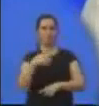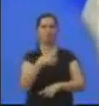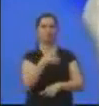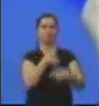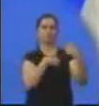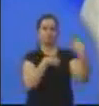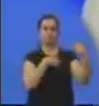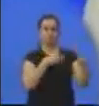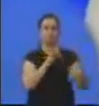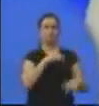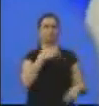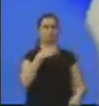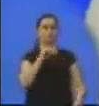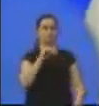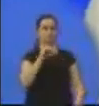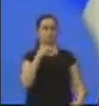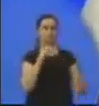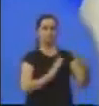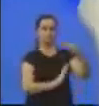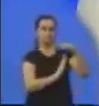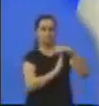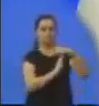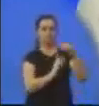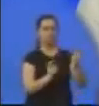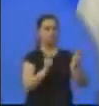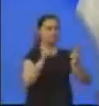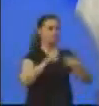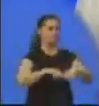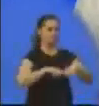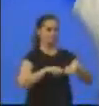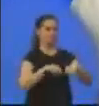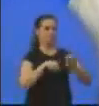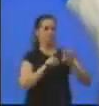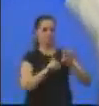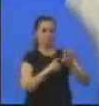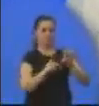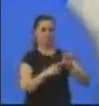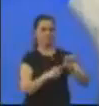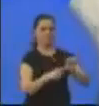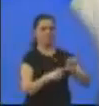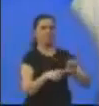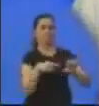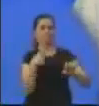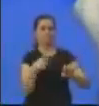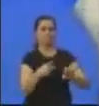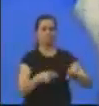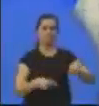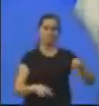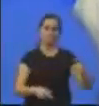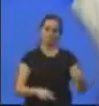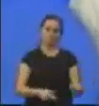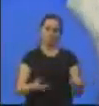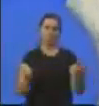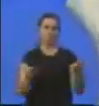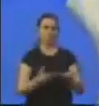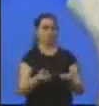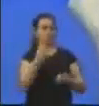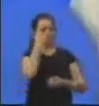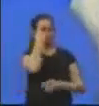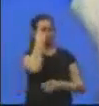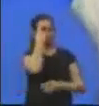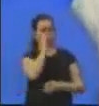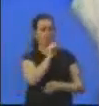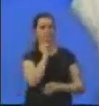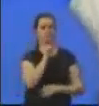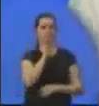nossa função, o nosso limite original, que daria o e. E aqui nós aproveitamos para colocar um outro detalhe. O que vai